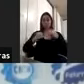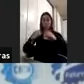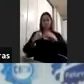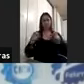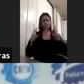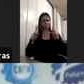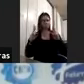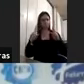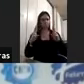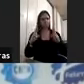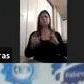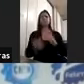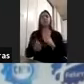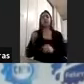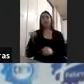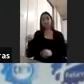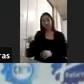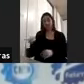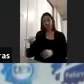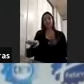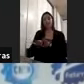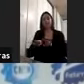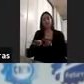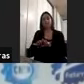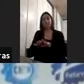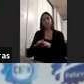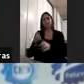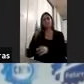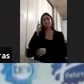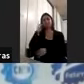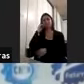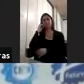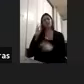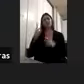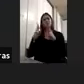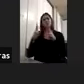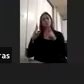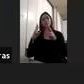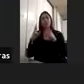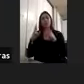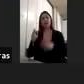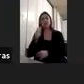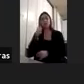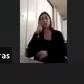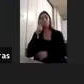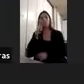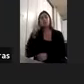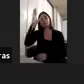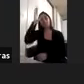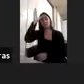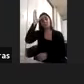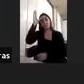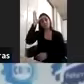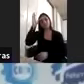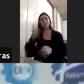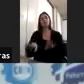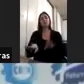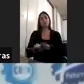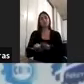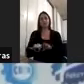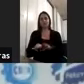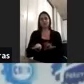com certeza sairão de lá e tomara que eles saiam de lá de uma forma digna. Em outras fábricas. Mais digna do que o que